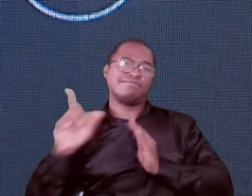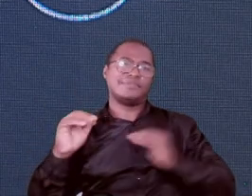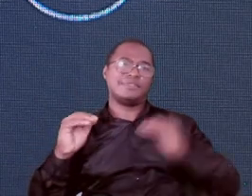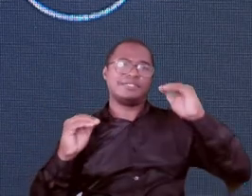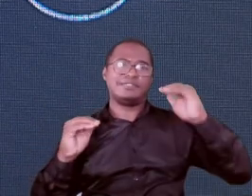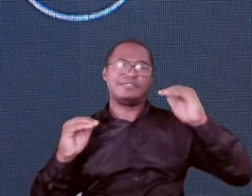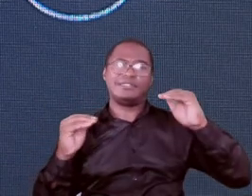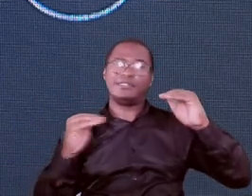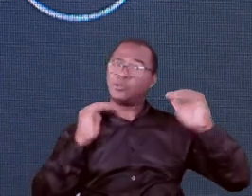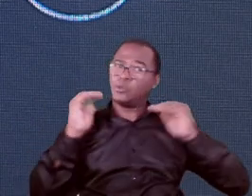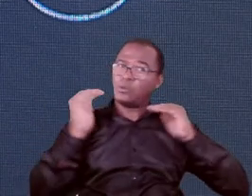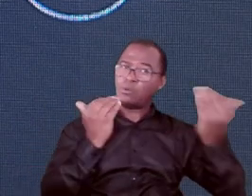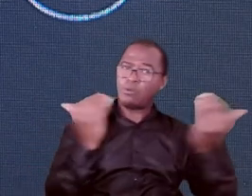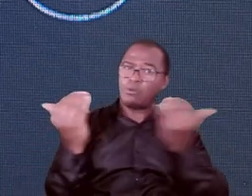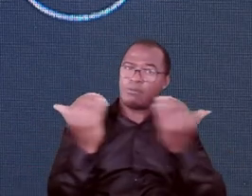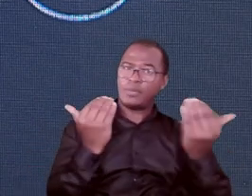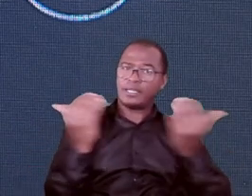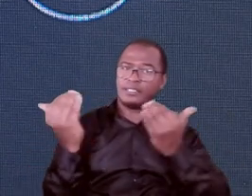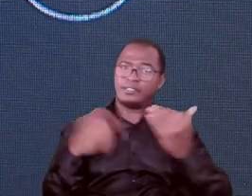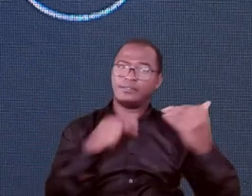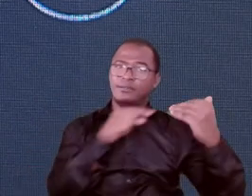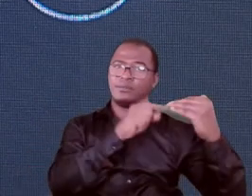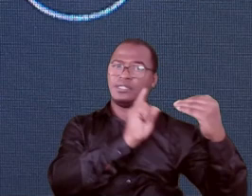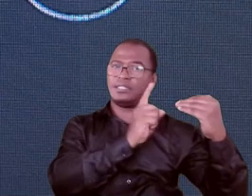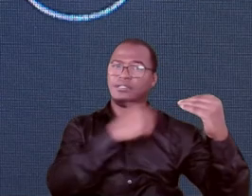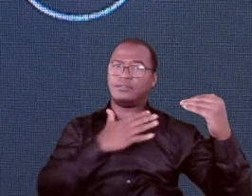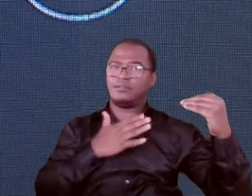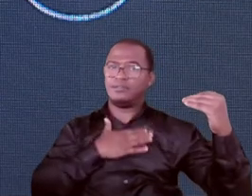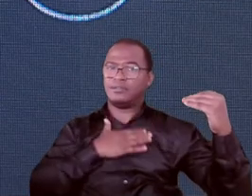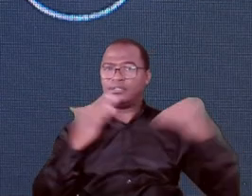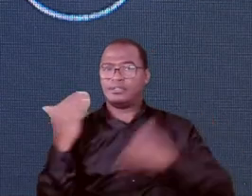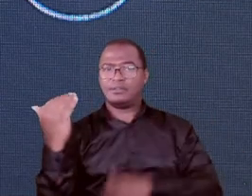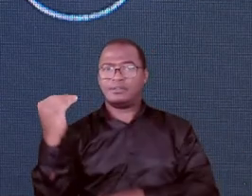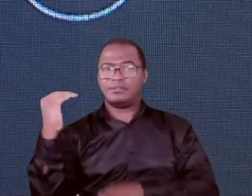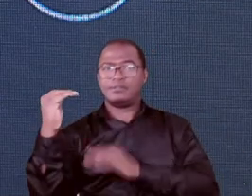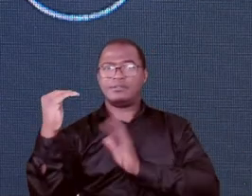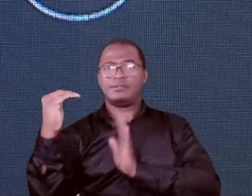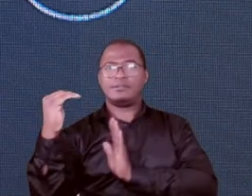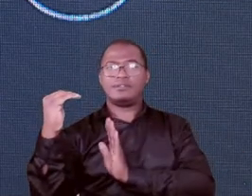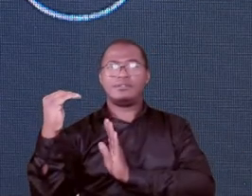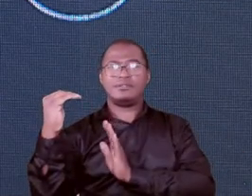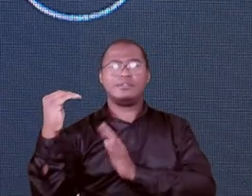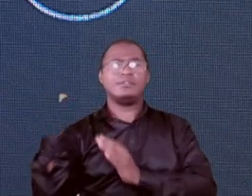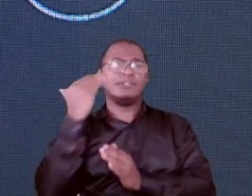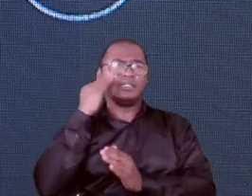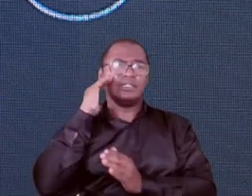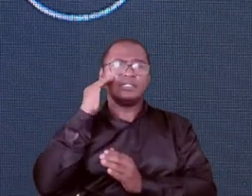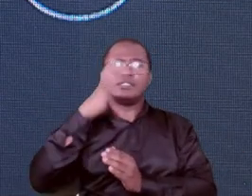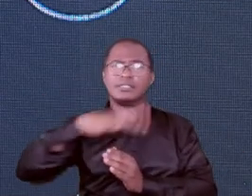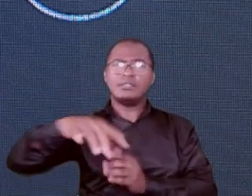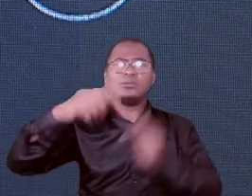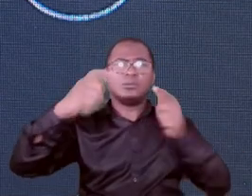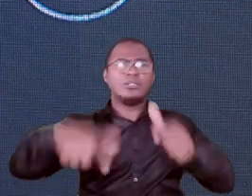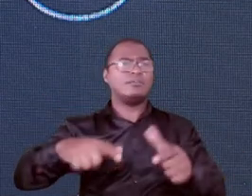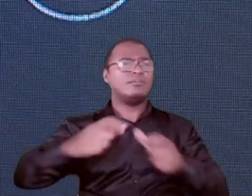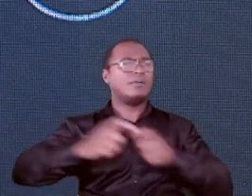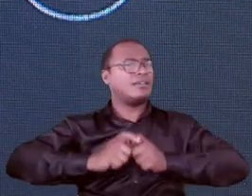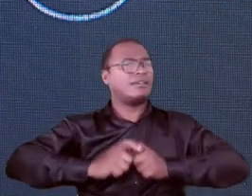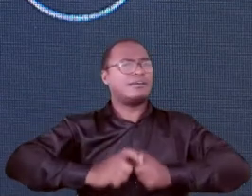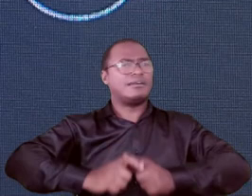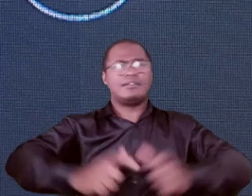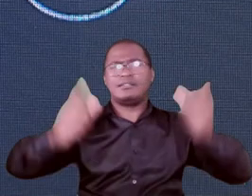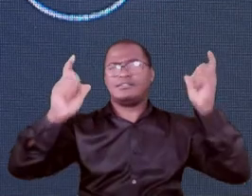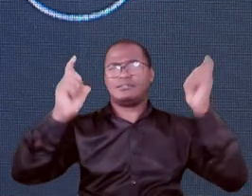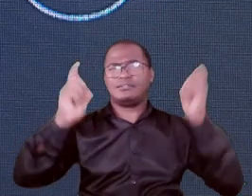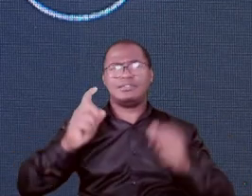falando da gente né E para onde a gente vai o mercado é grande o mercado Espetacular tem um mundo inteiro daqui